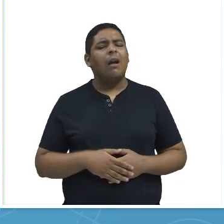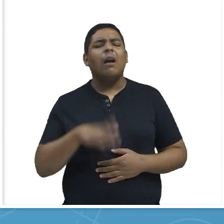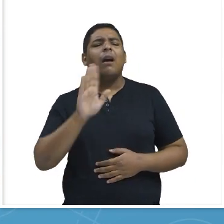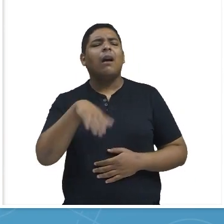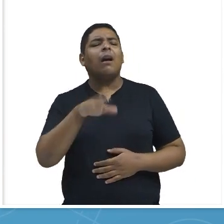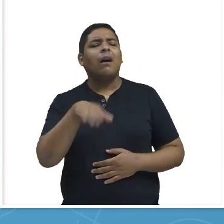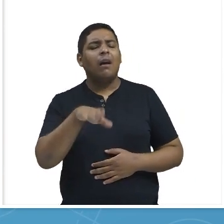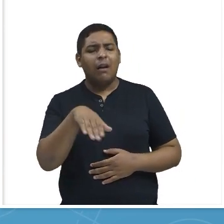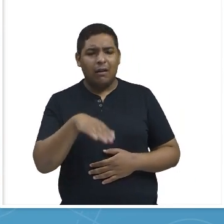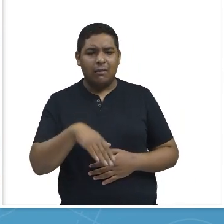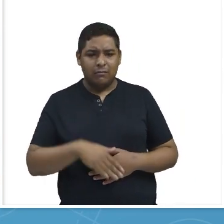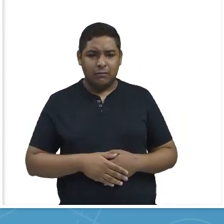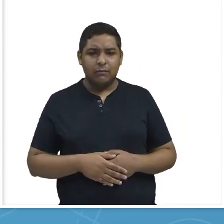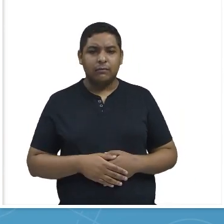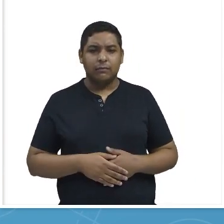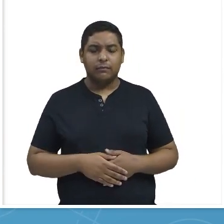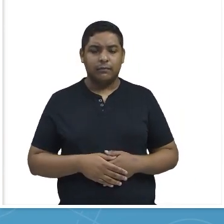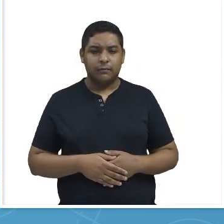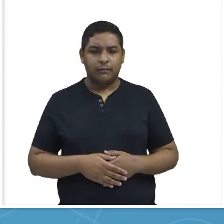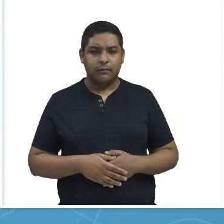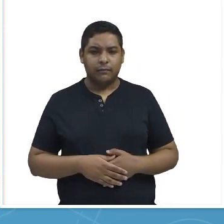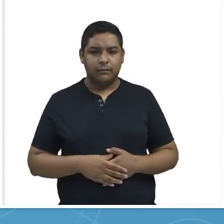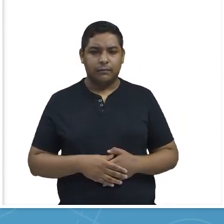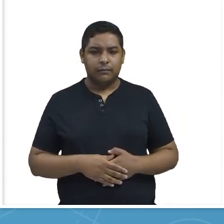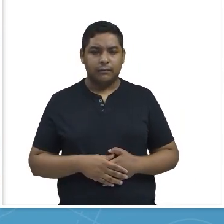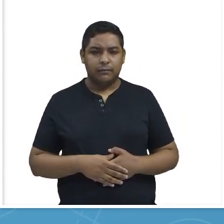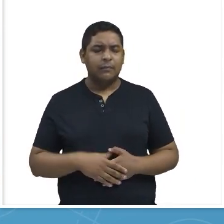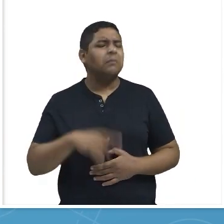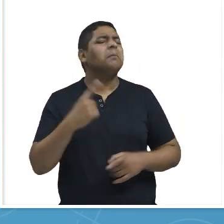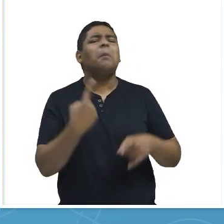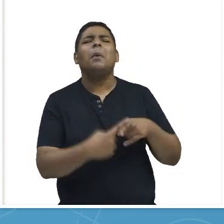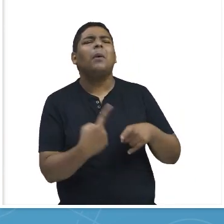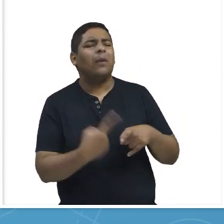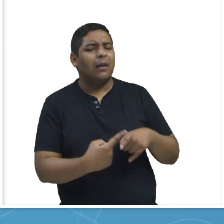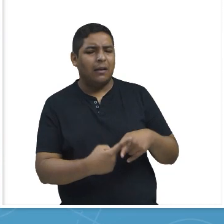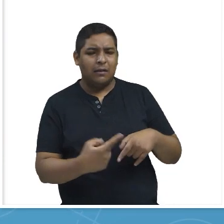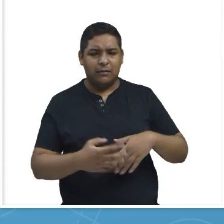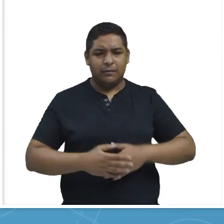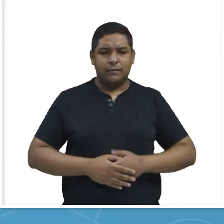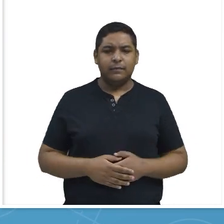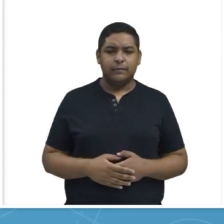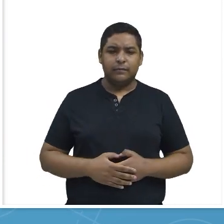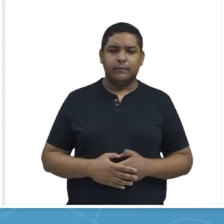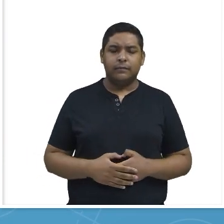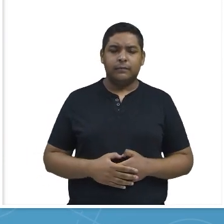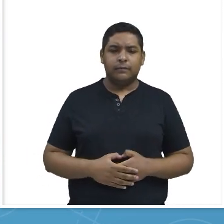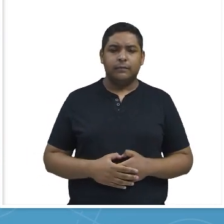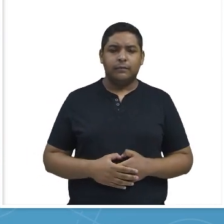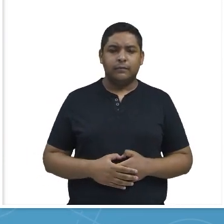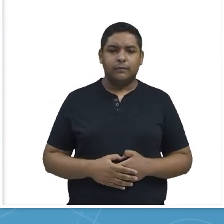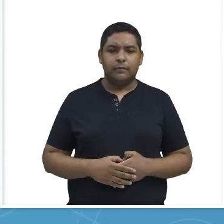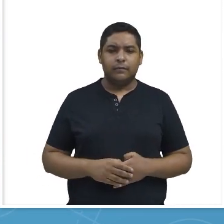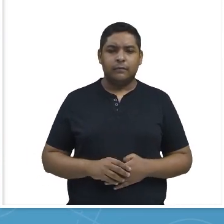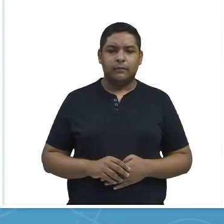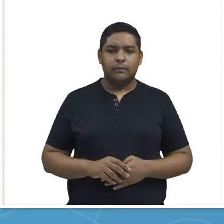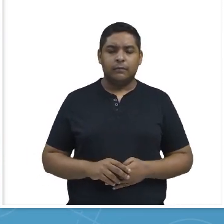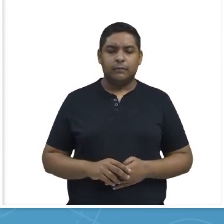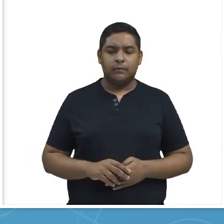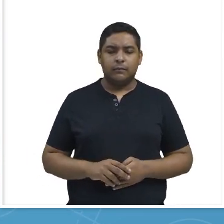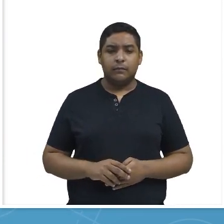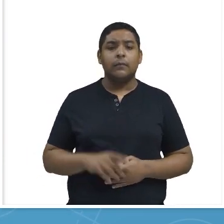going to stop studying? Why significa por quê? Are you going to, novamente going to aparecendo aí, né?